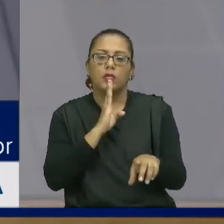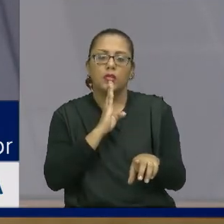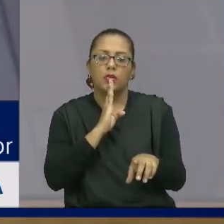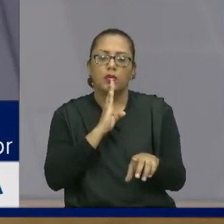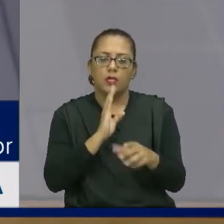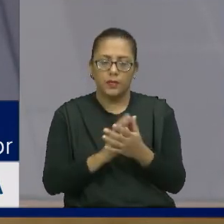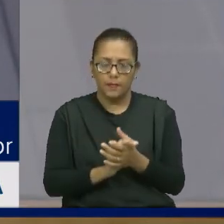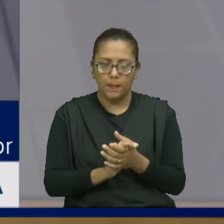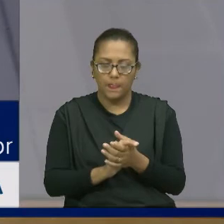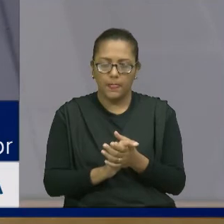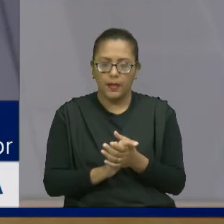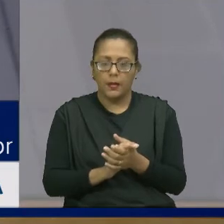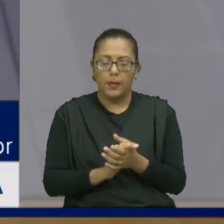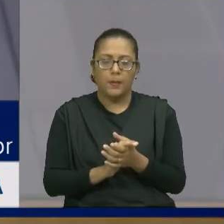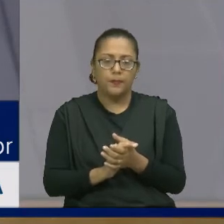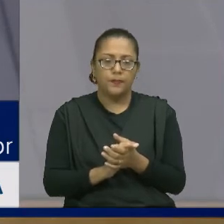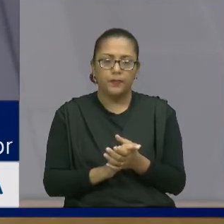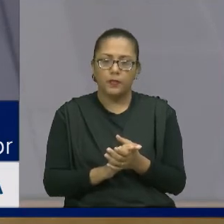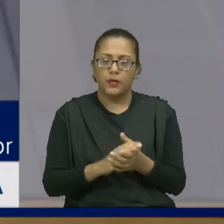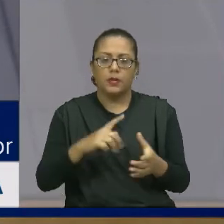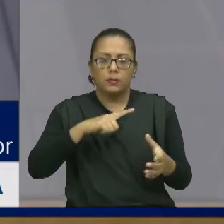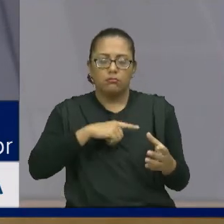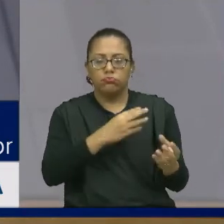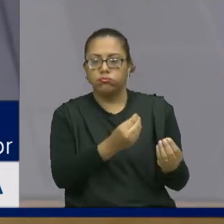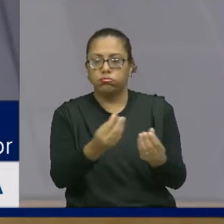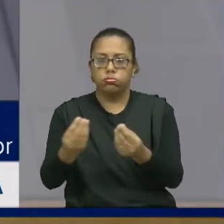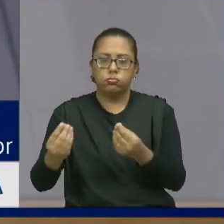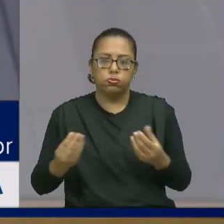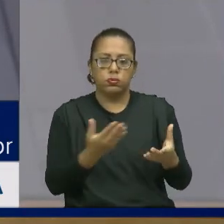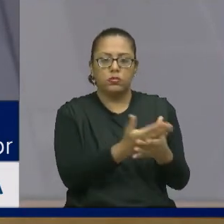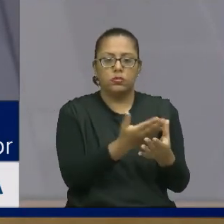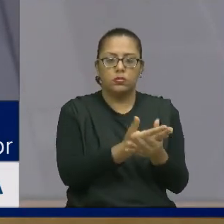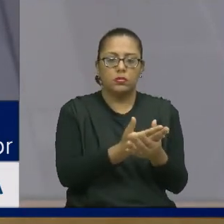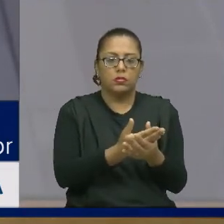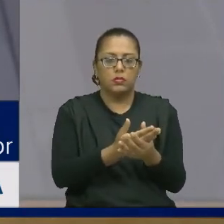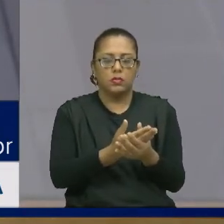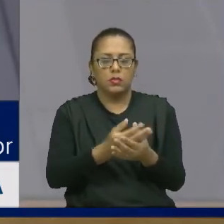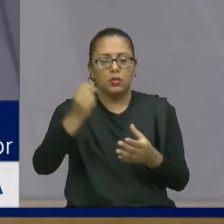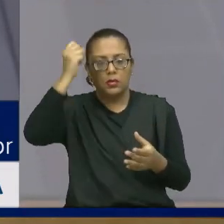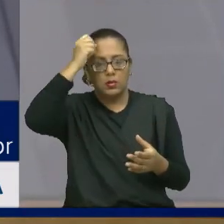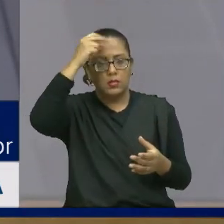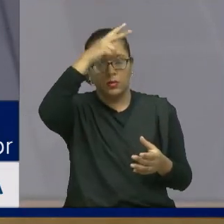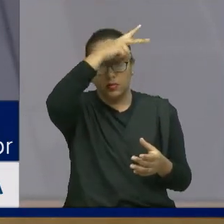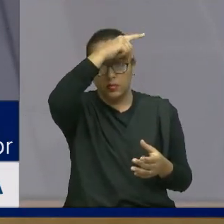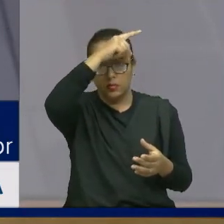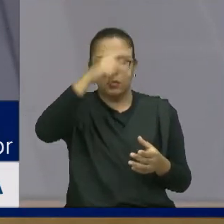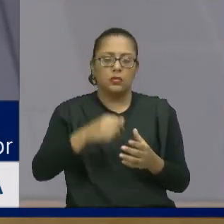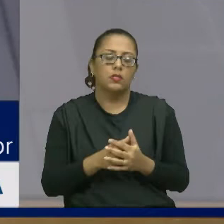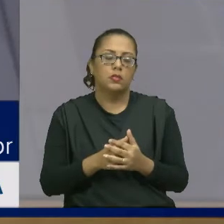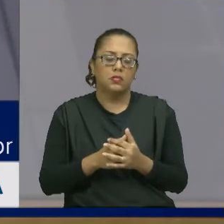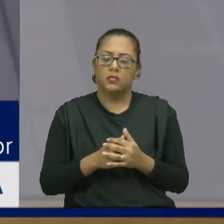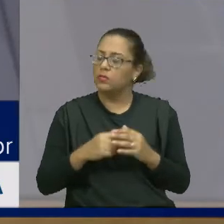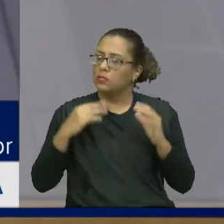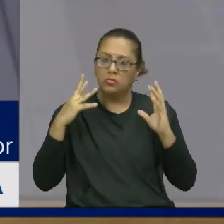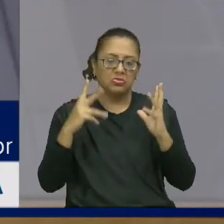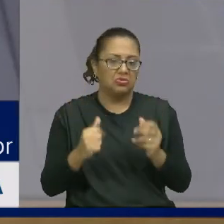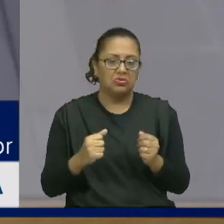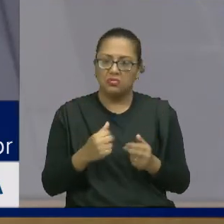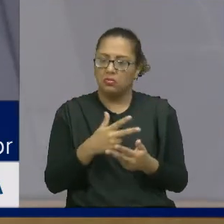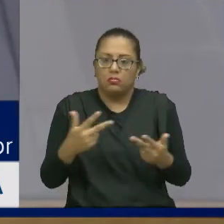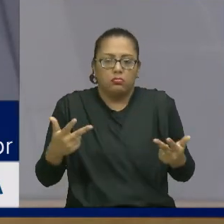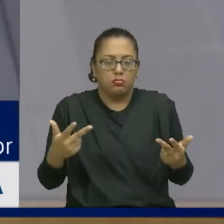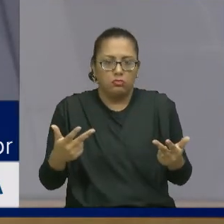os processos que tramita na Prefeitura, de diferentes assuntos e ramos. A